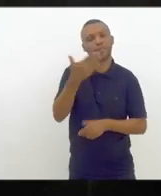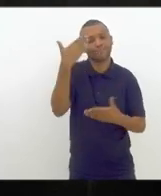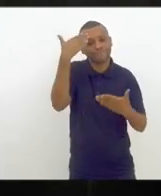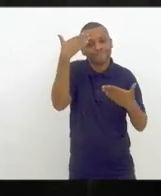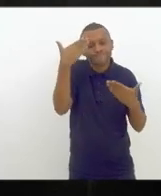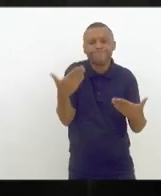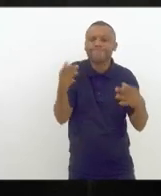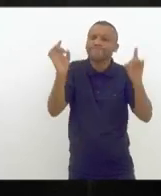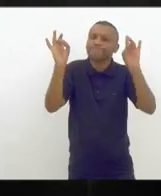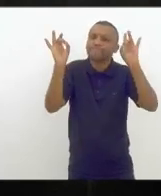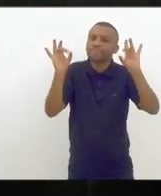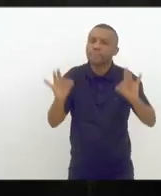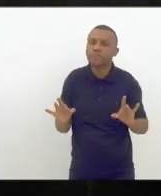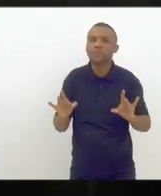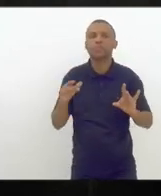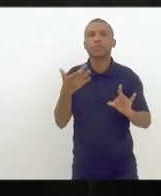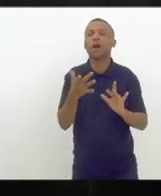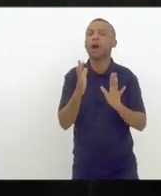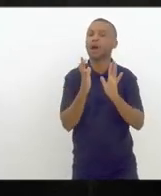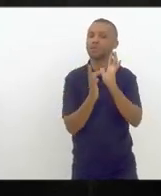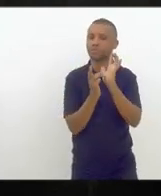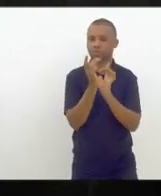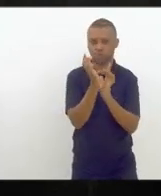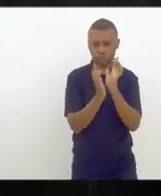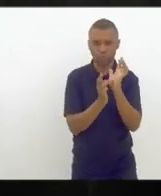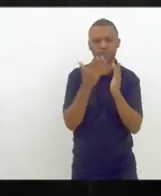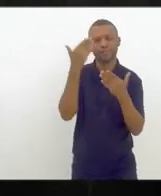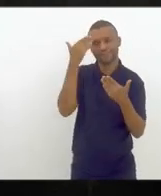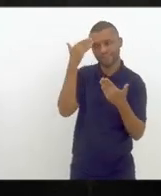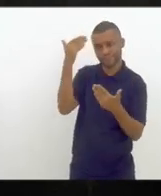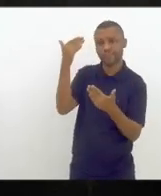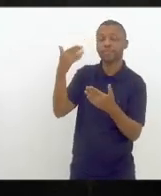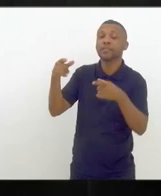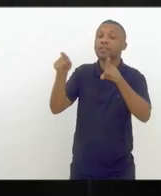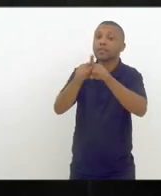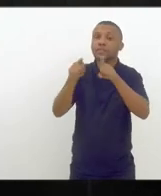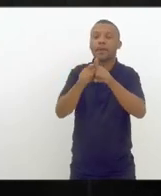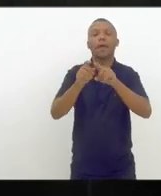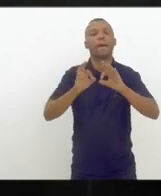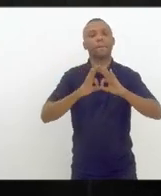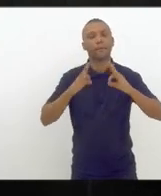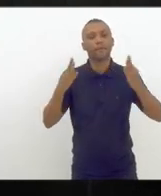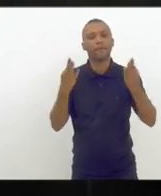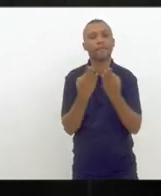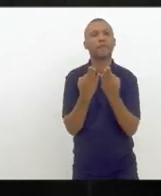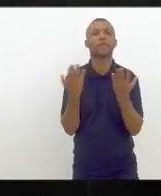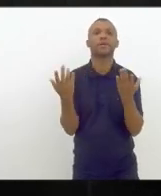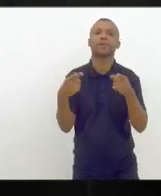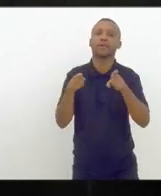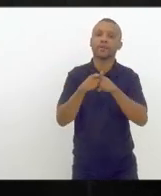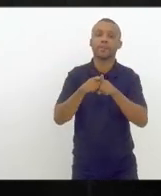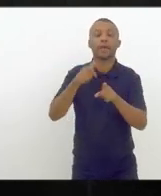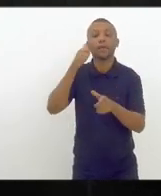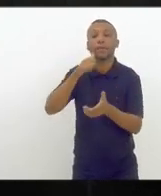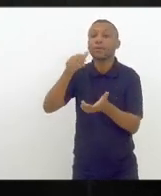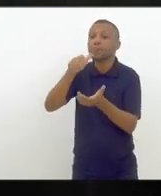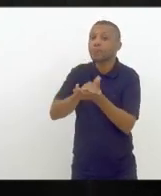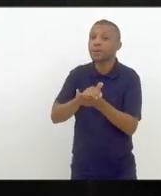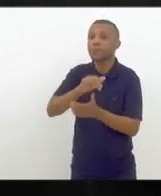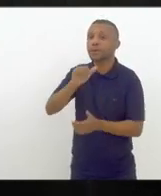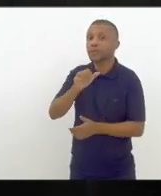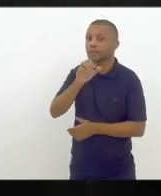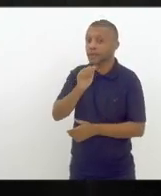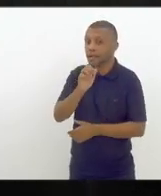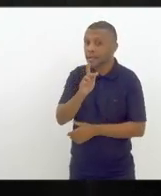muito especial ao nosso Senhor Jesus e agradecer a toda a minha família em nome da minha querida esposa Jaqueline.